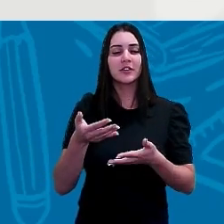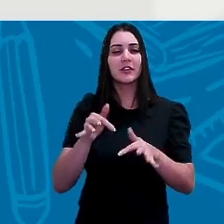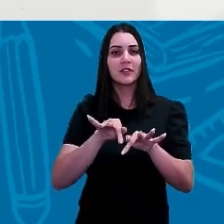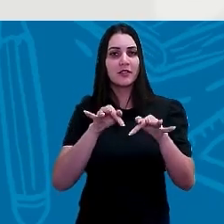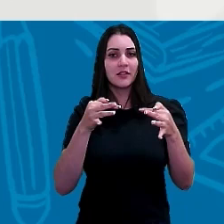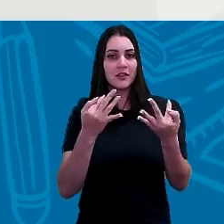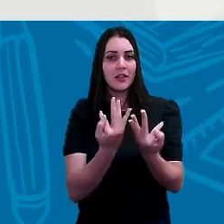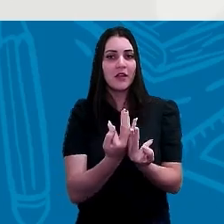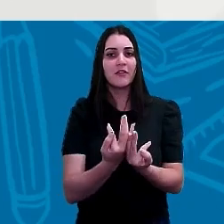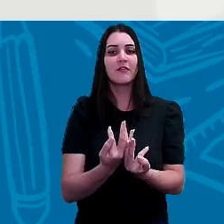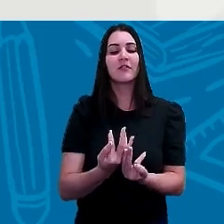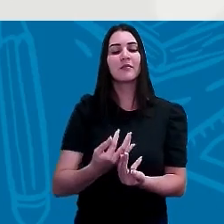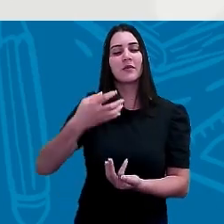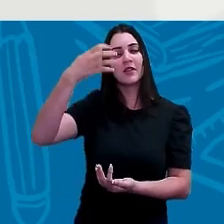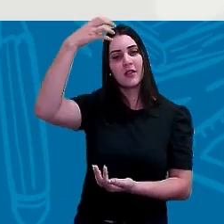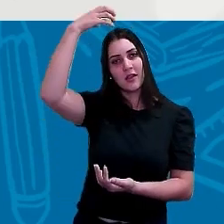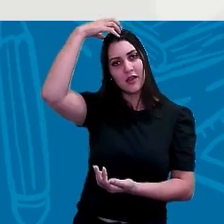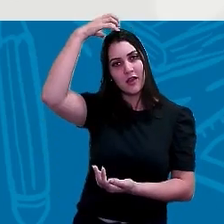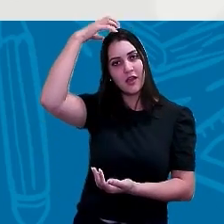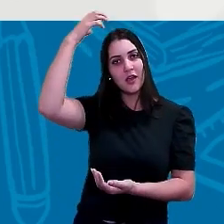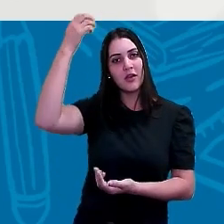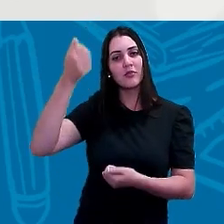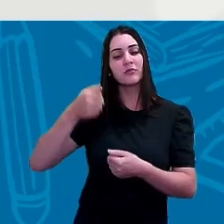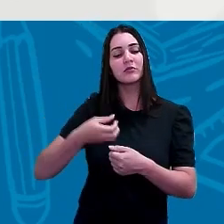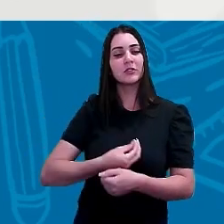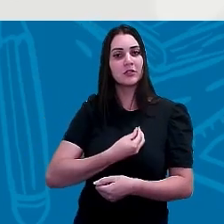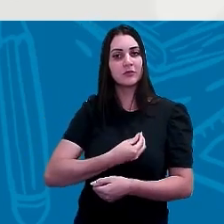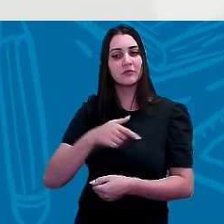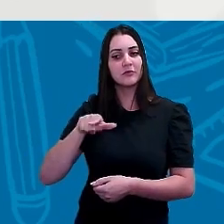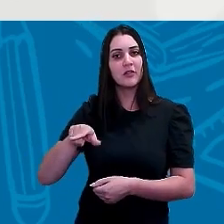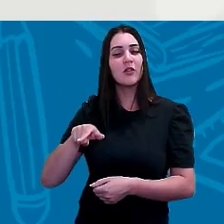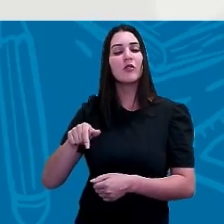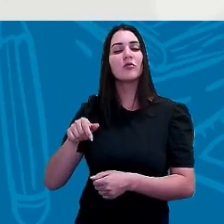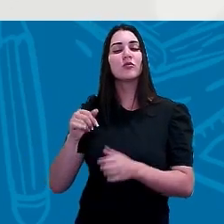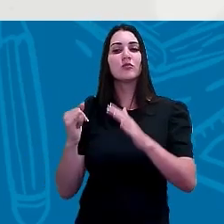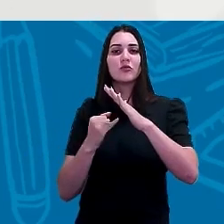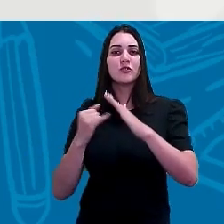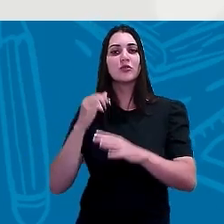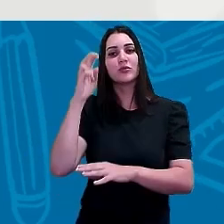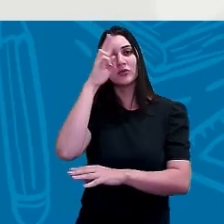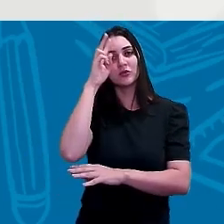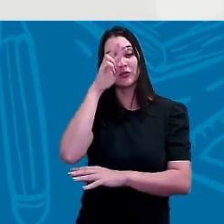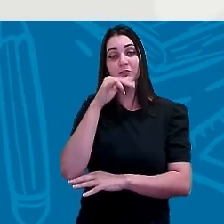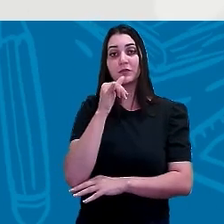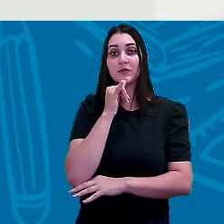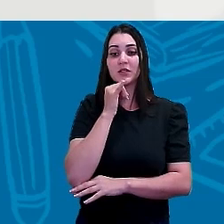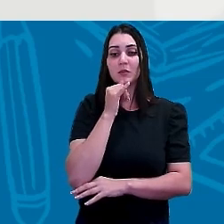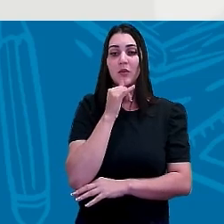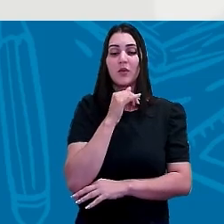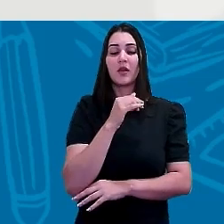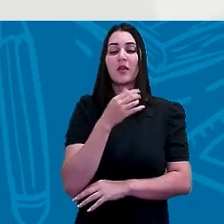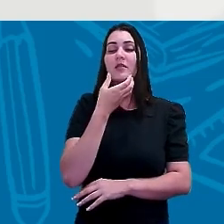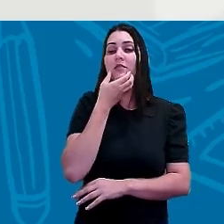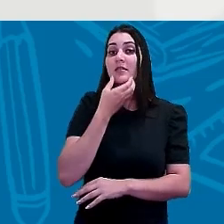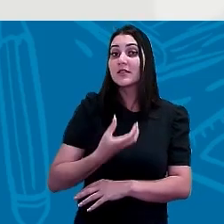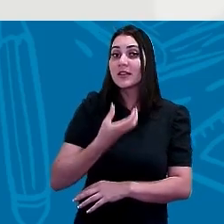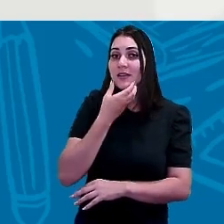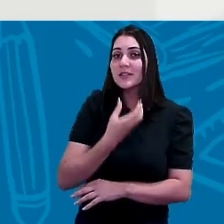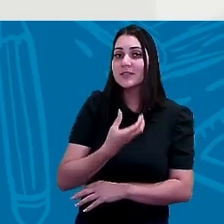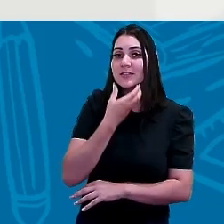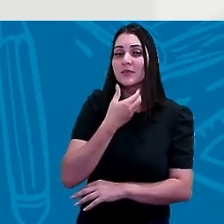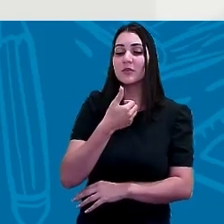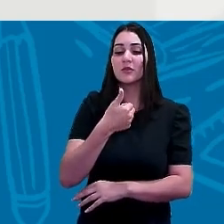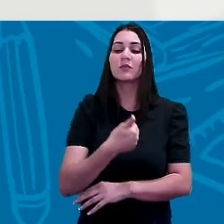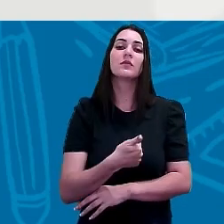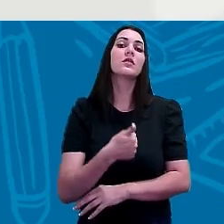se hospedou lá no Instituto Histórico, lembra? Então a pergunta é o seguinte: em dezembro de 1859,